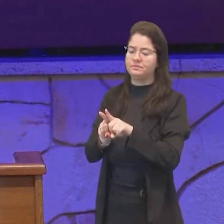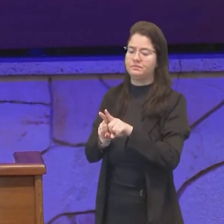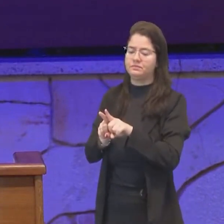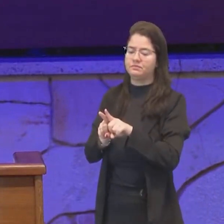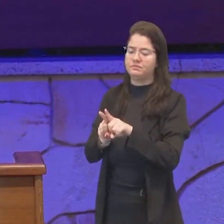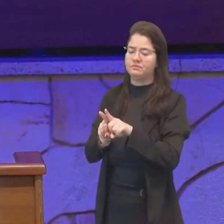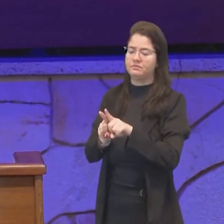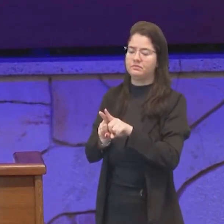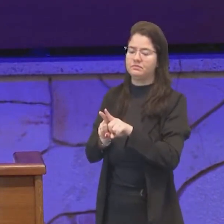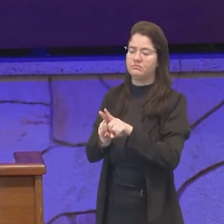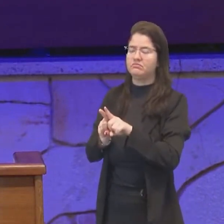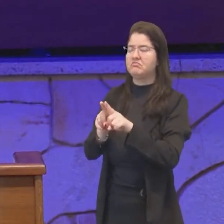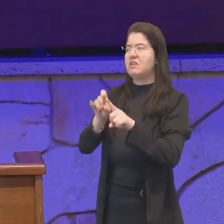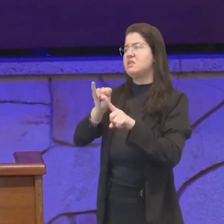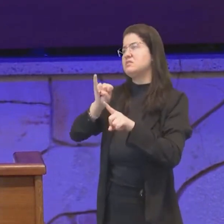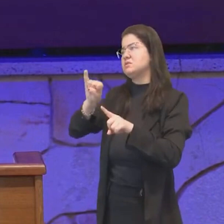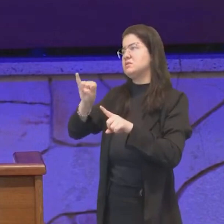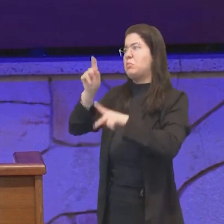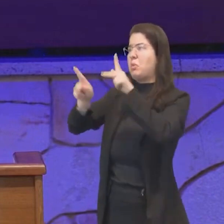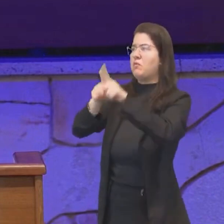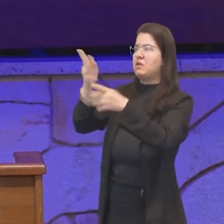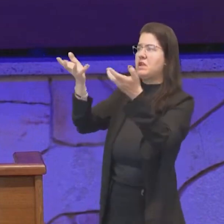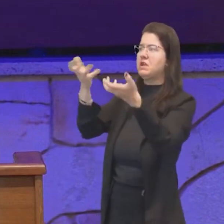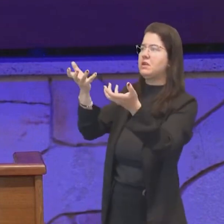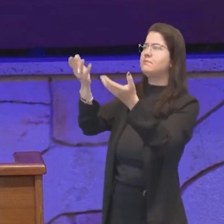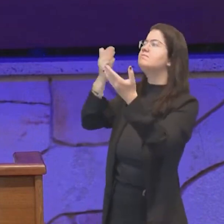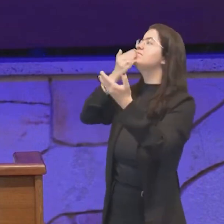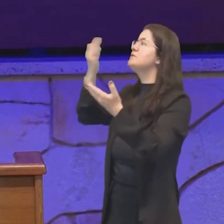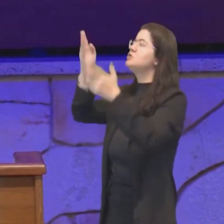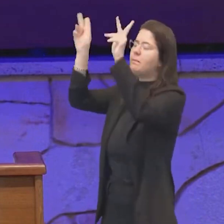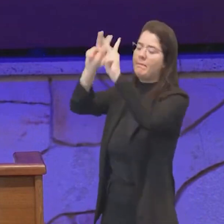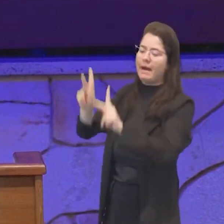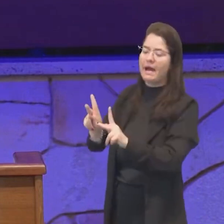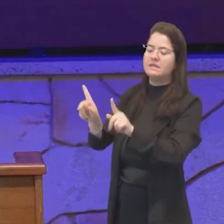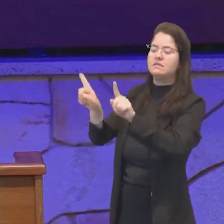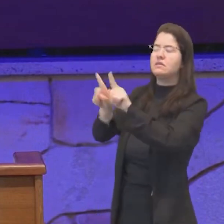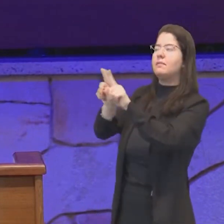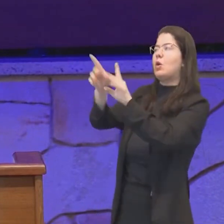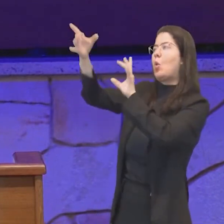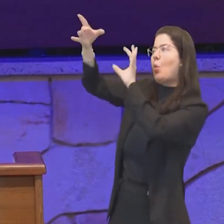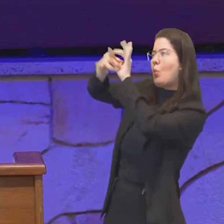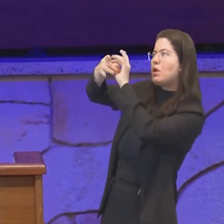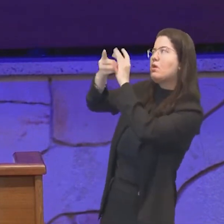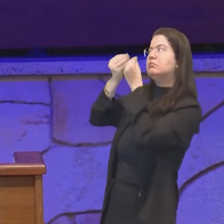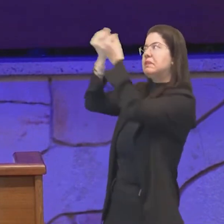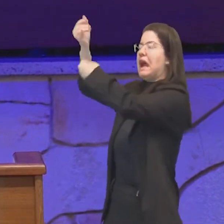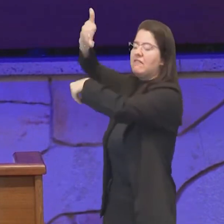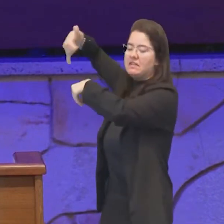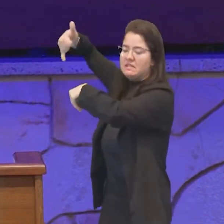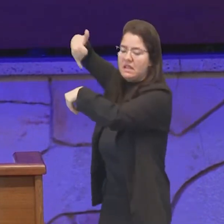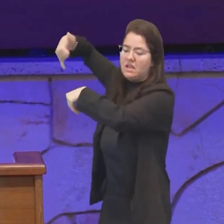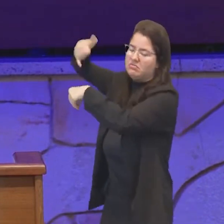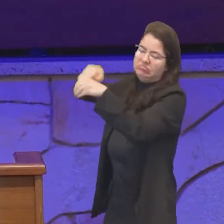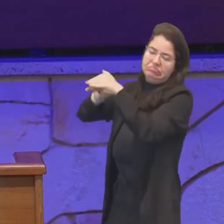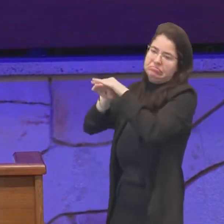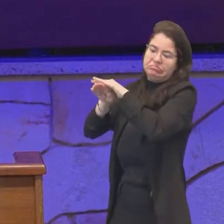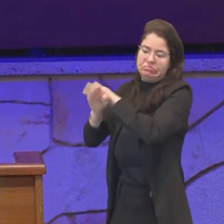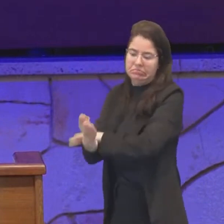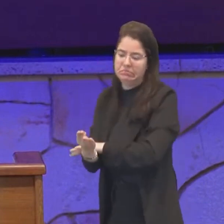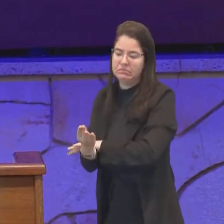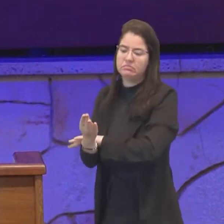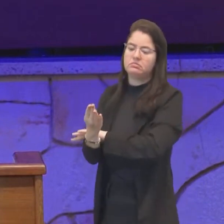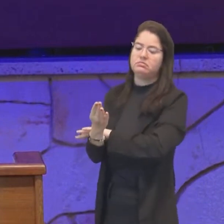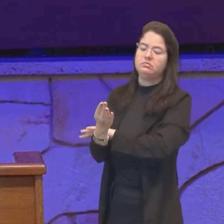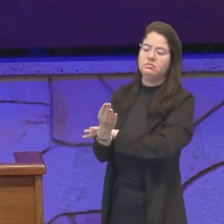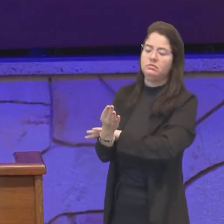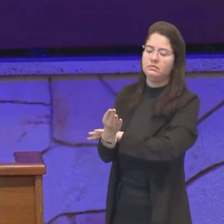a oferta pacífica também que também era comunhão com o Senhor. A oferta de cereal era uma oferta